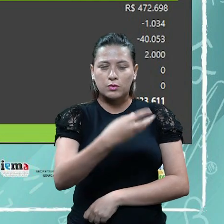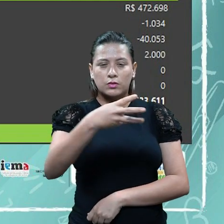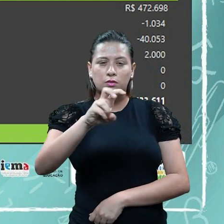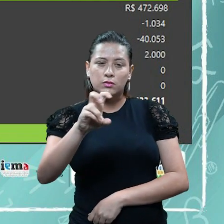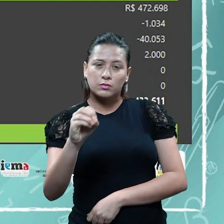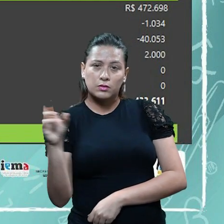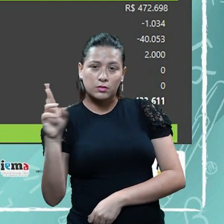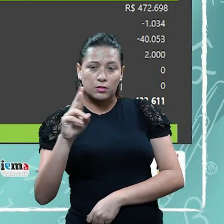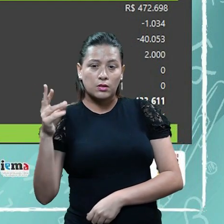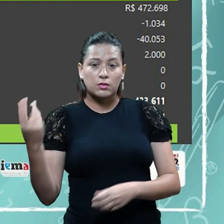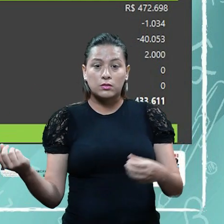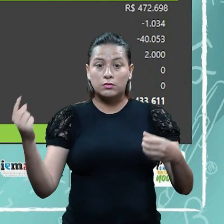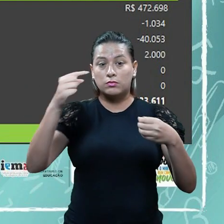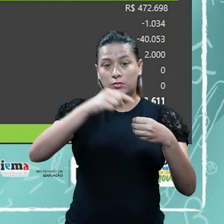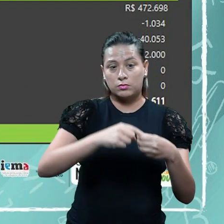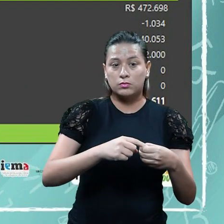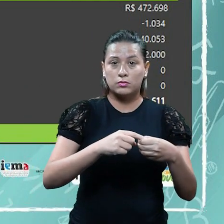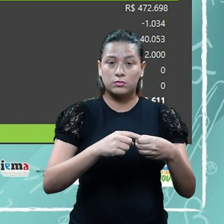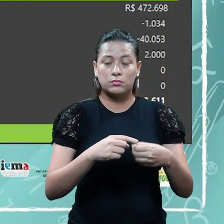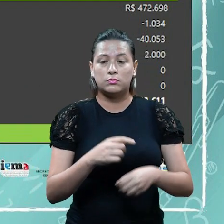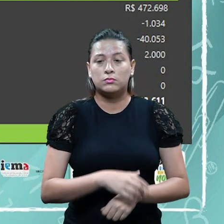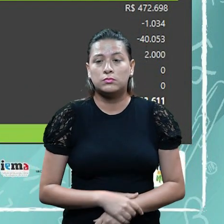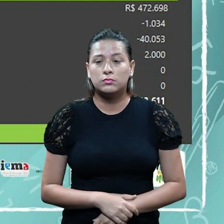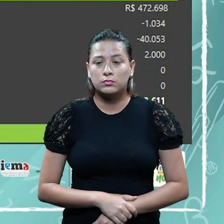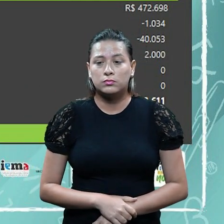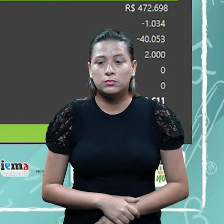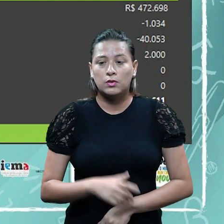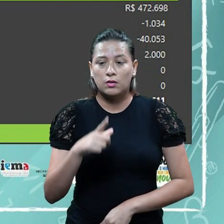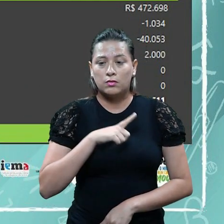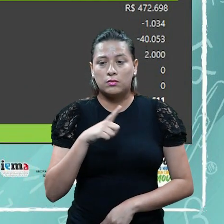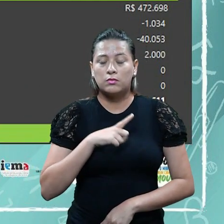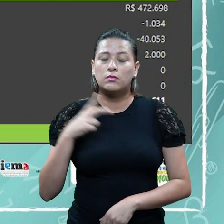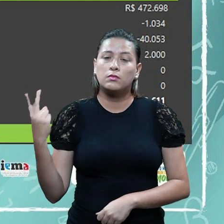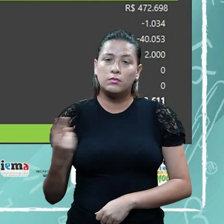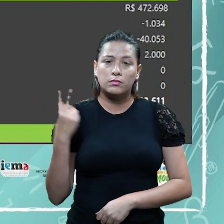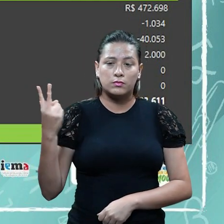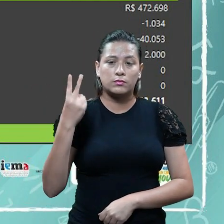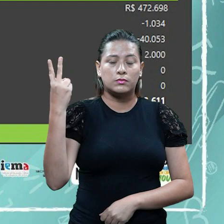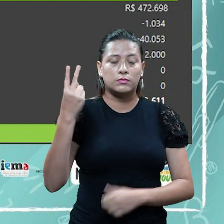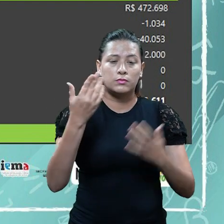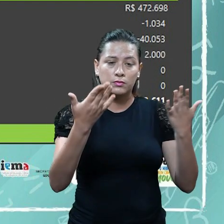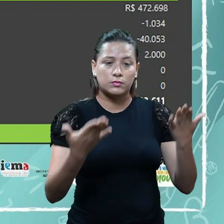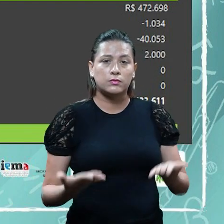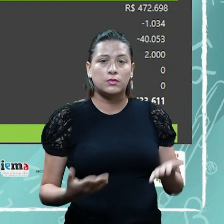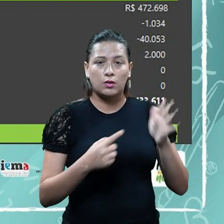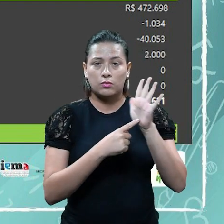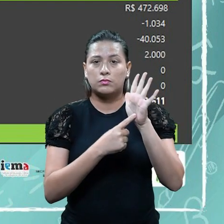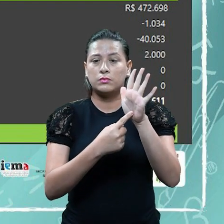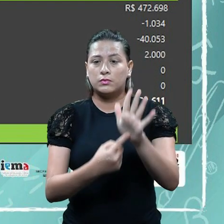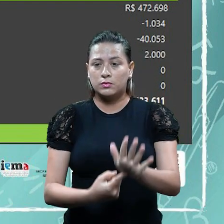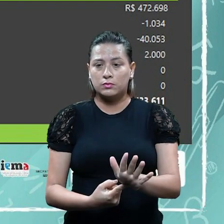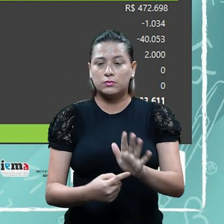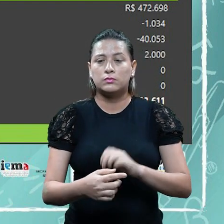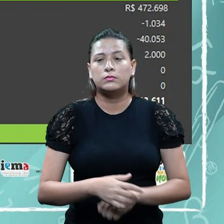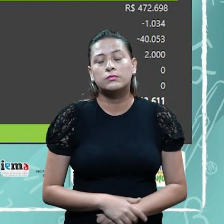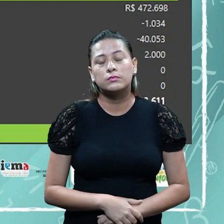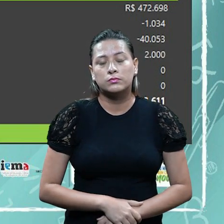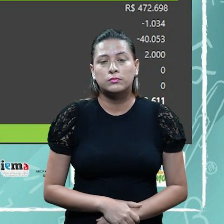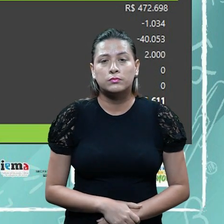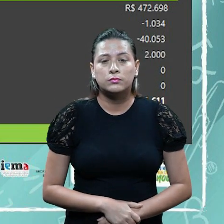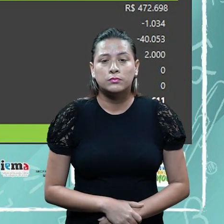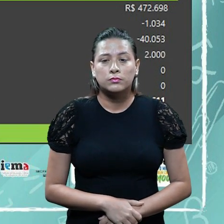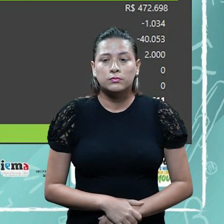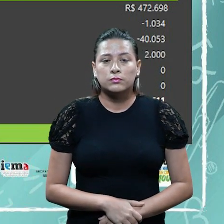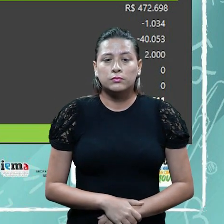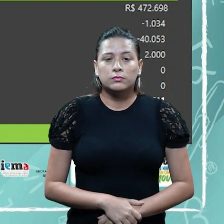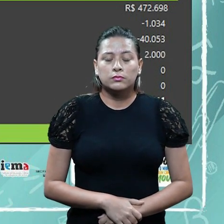72.450. Se a gente voltar aqui para o slide anterior, vejam que é o valor que está aqui demonstrado em evidência